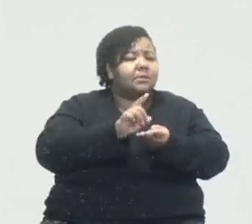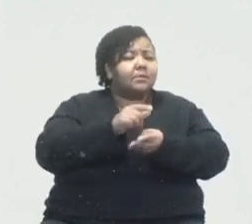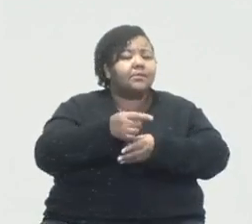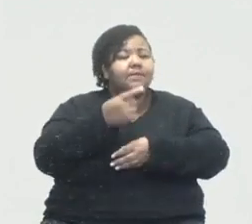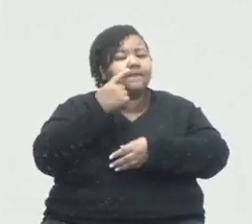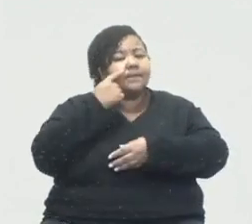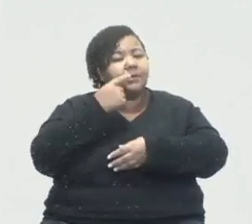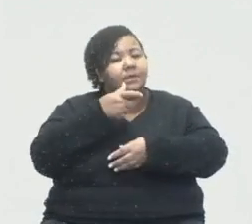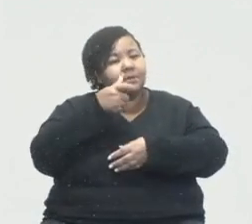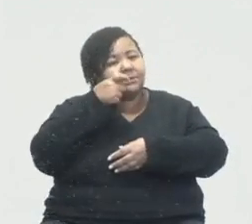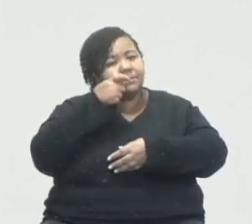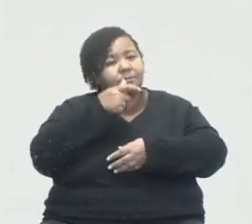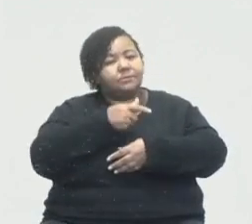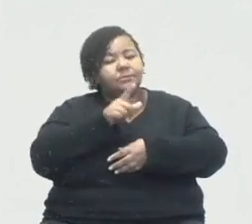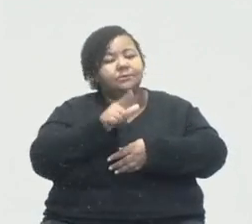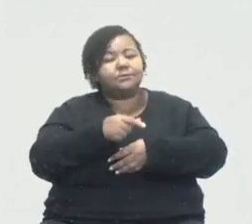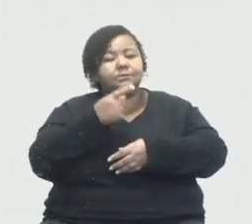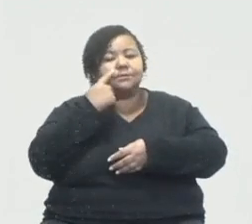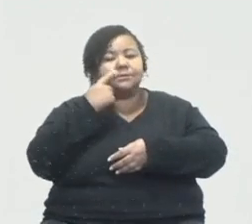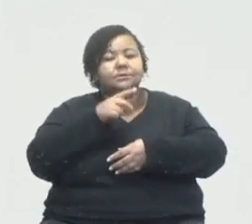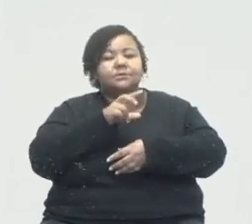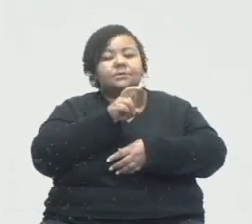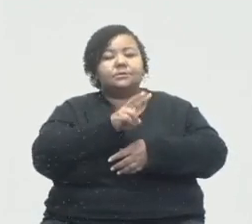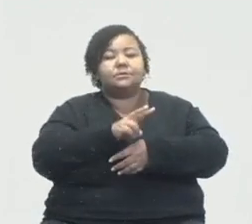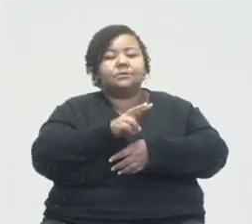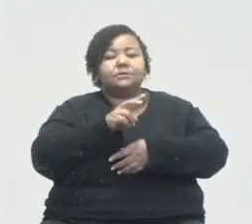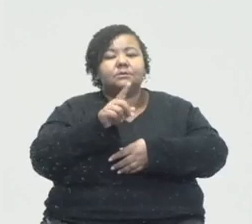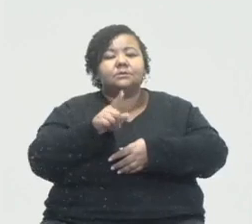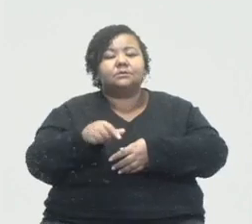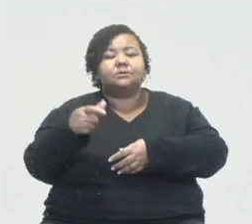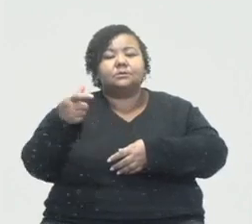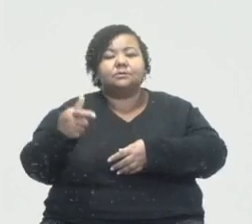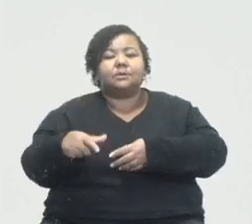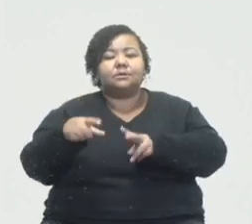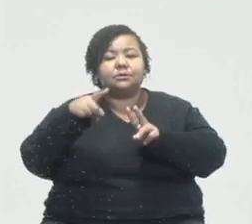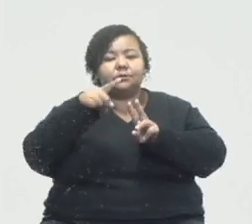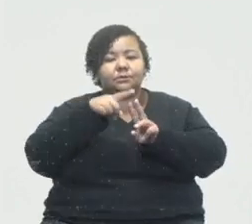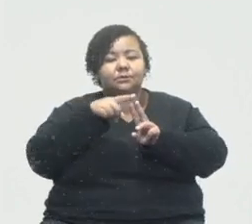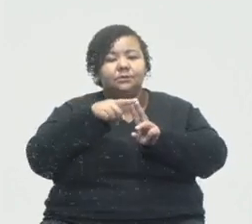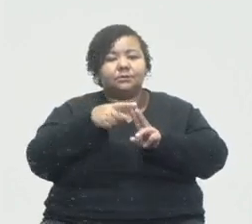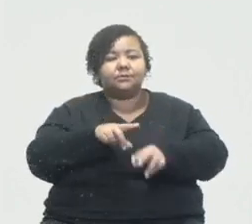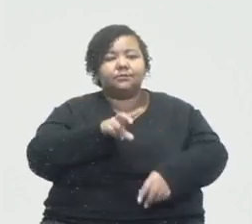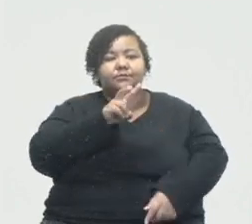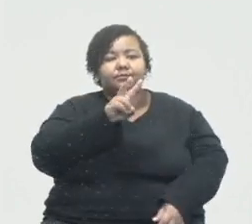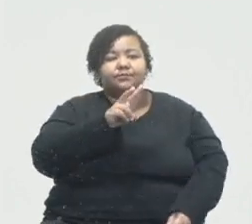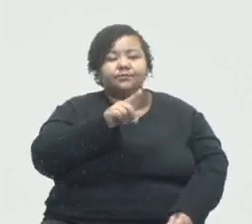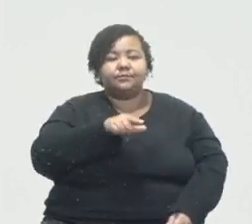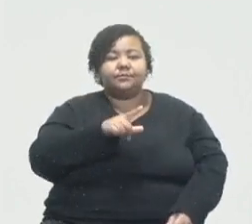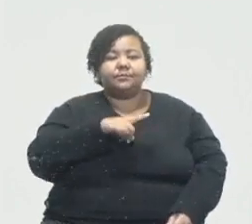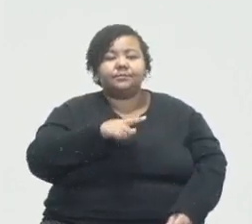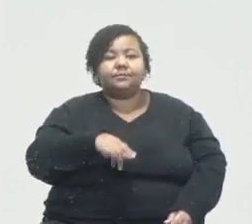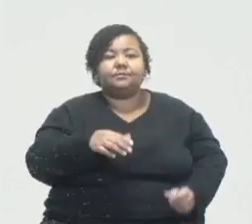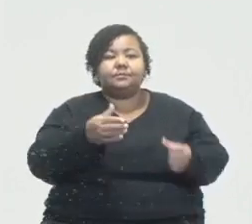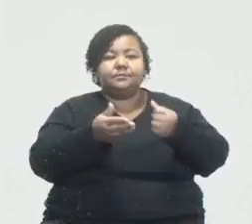caso, nós vamos considerar o V um espaço vetorial. Se o V ele possui